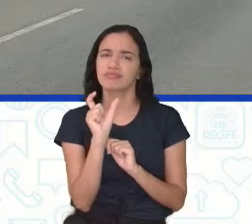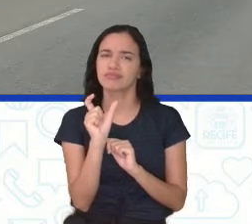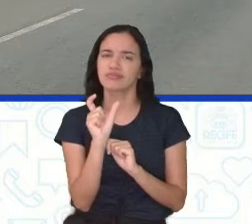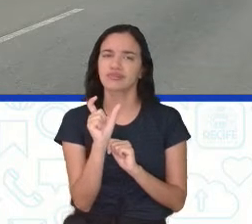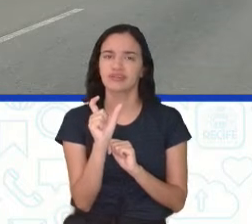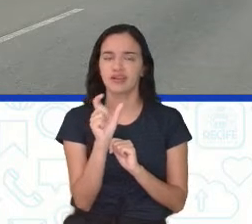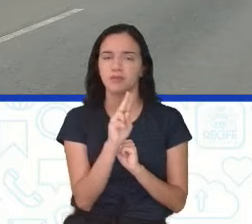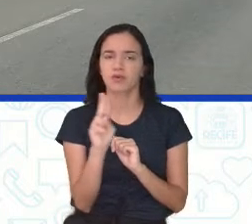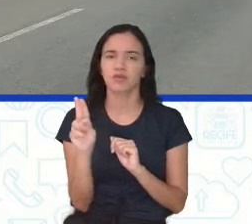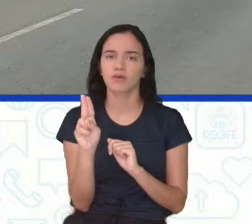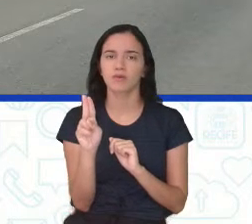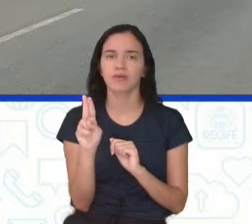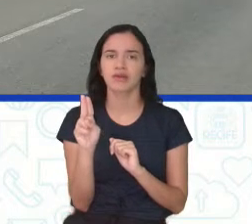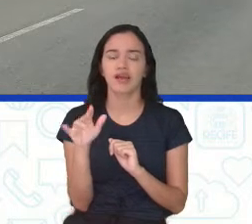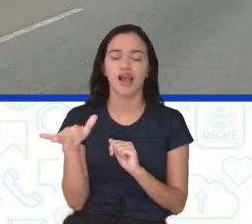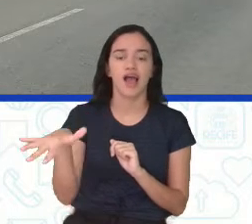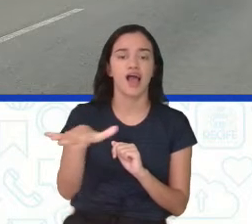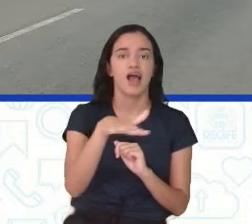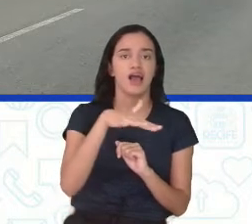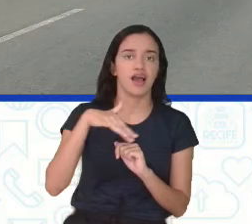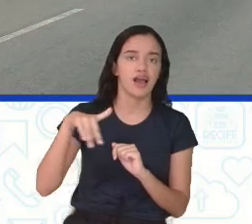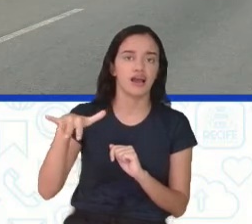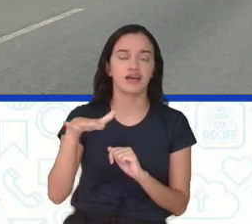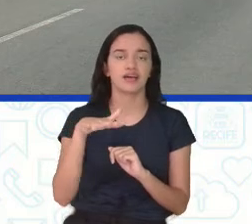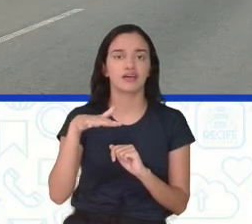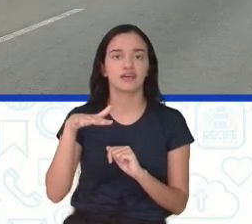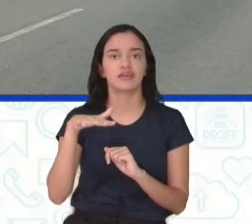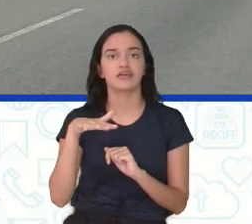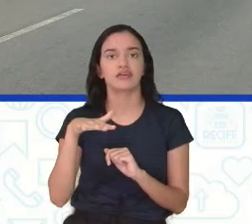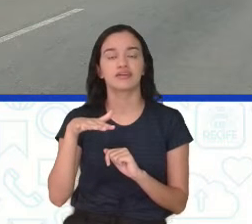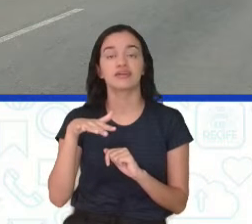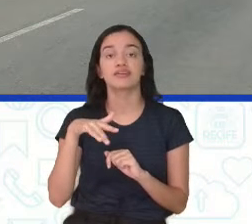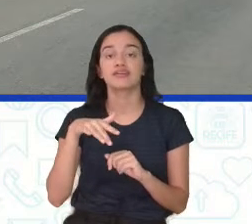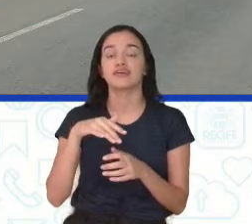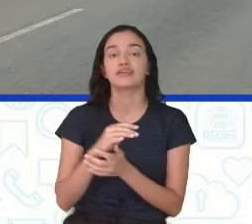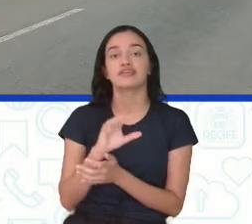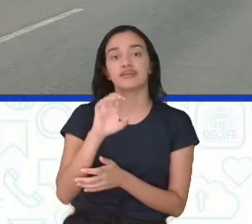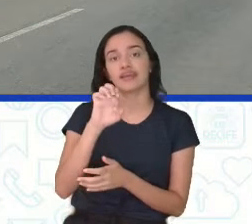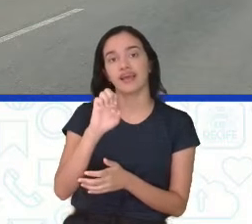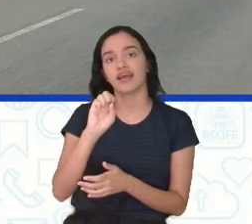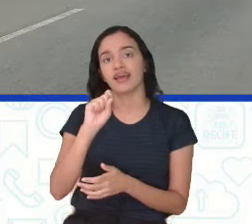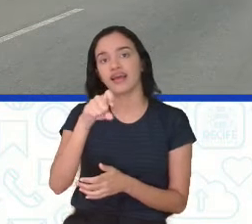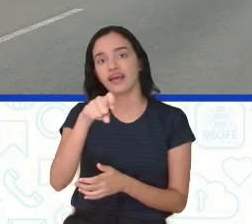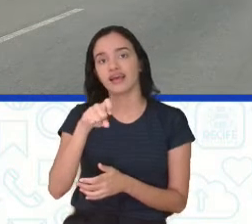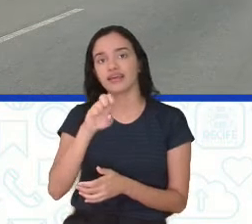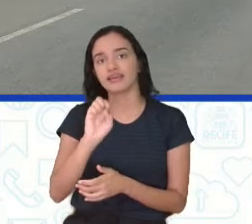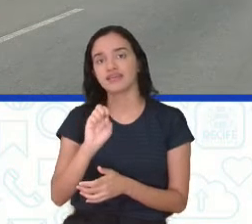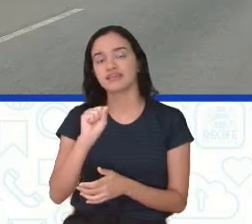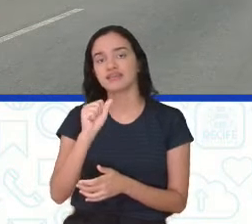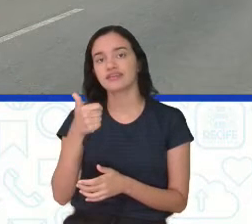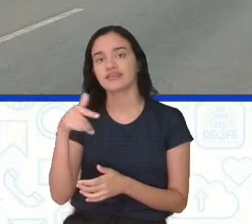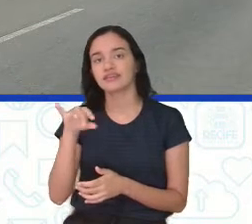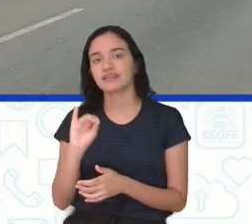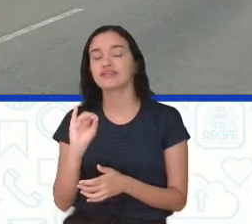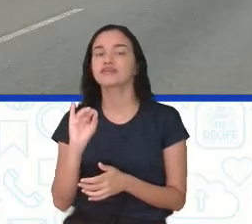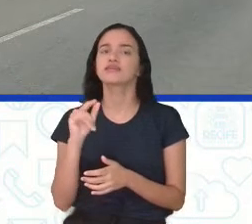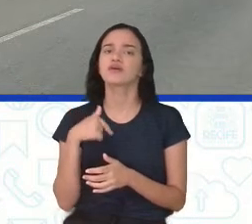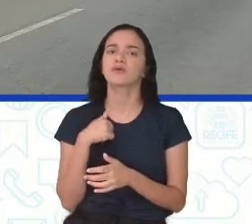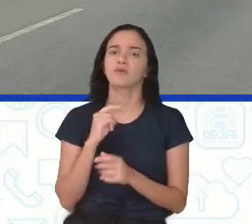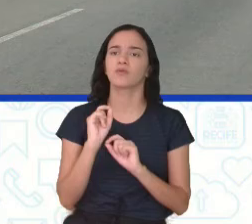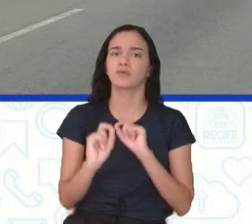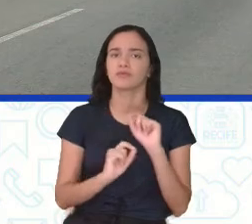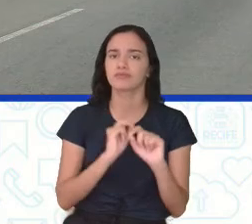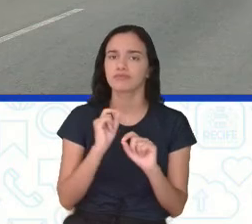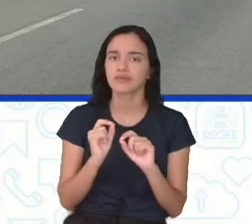chama das áreas de exceção. Aí é quando a gente vai entrar naquela questão